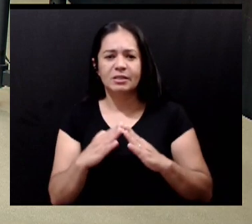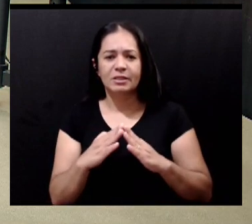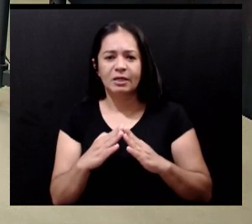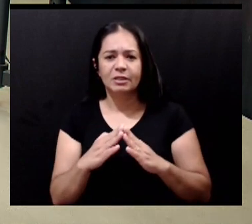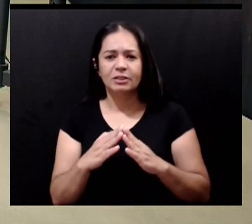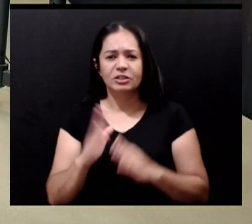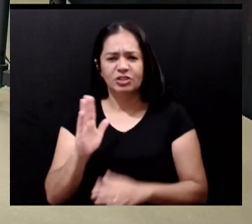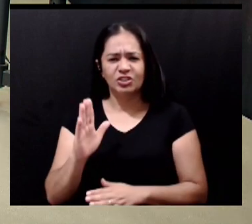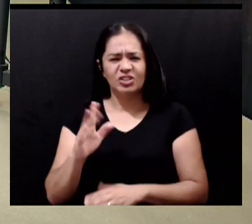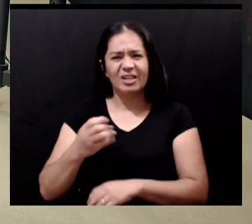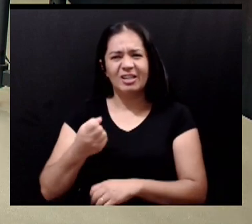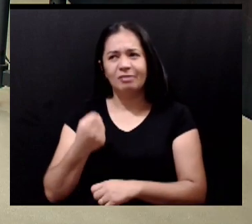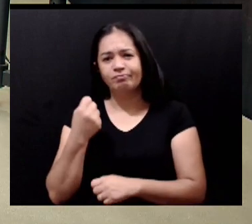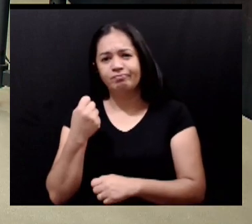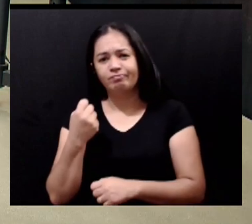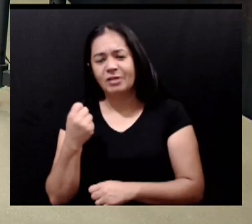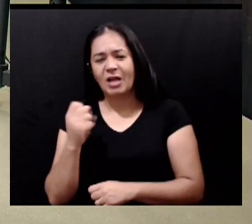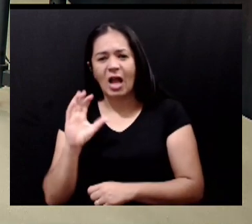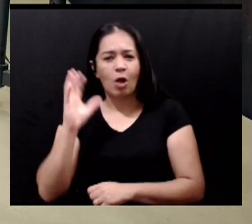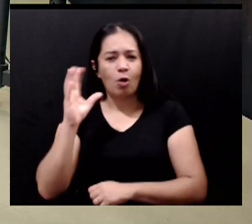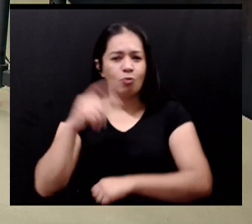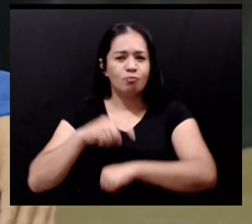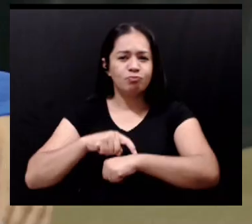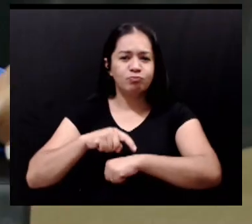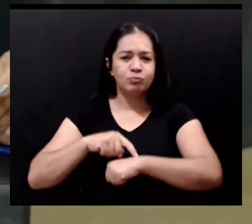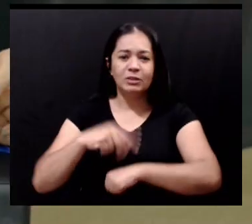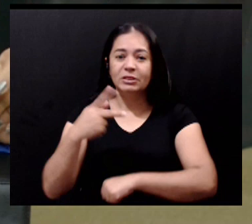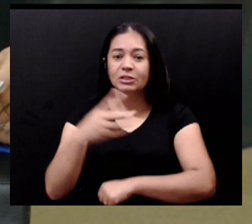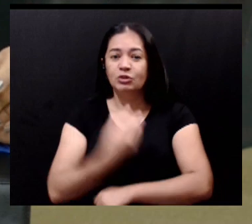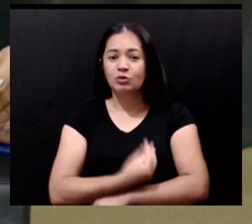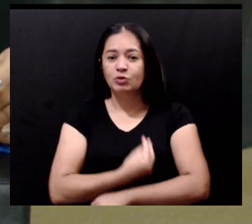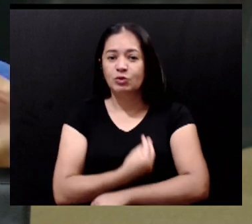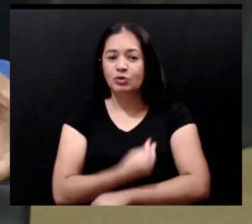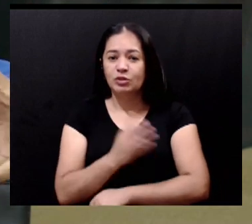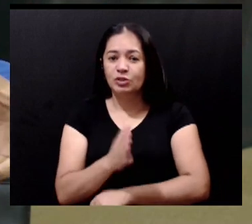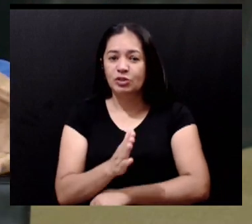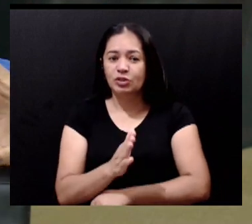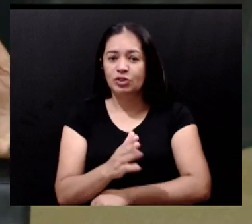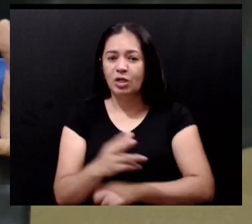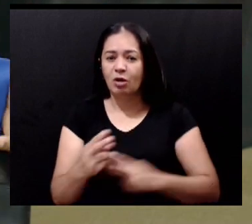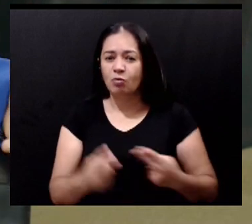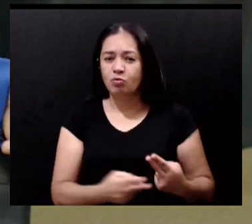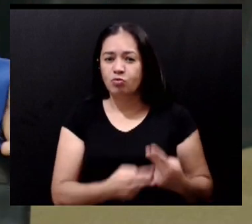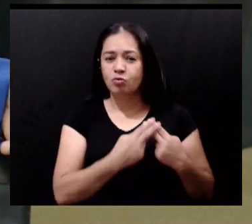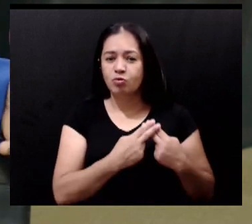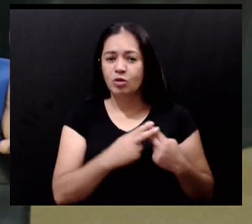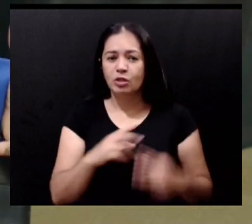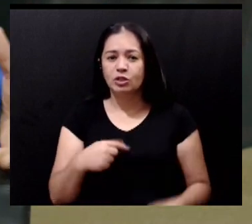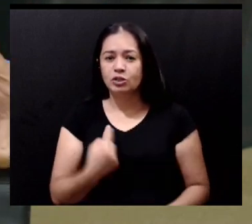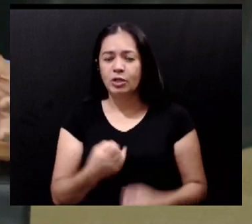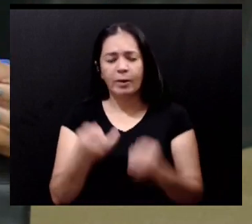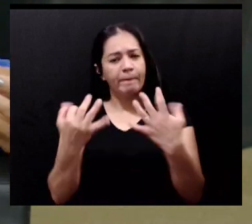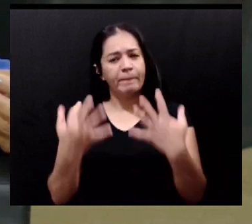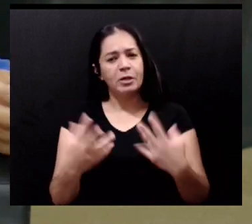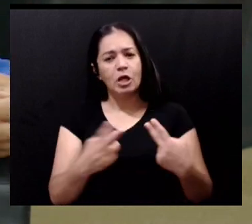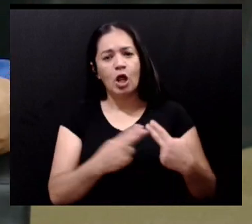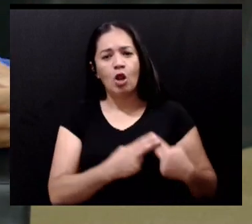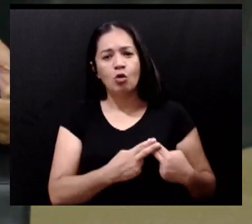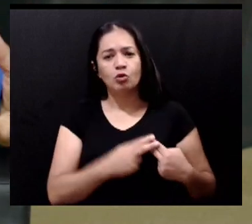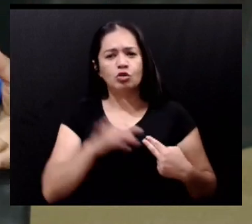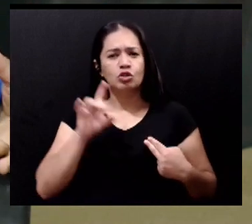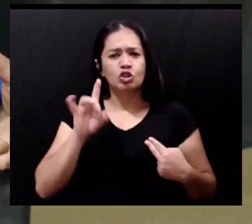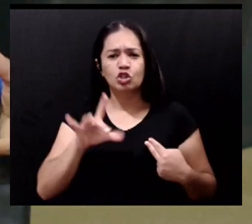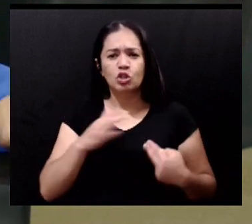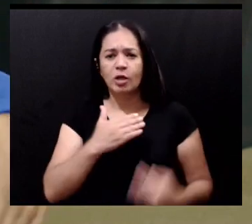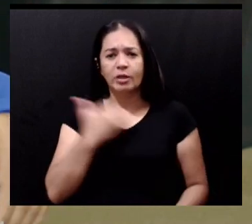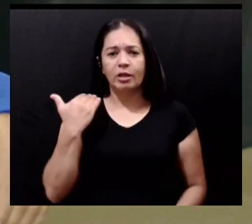momento da sua vida que você já passou pelo luto? Mas quando a gente fala de luto, a gente não está falando só da morte. Claro que quando a